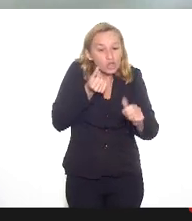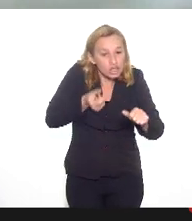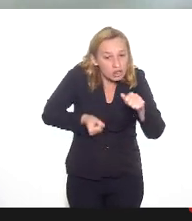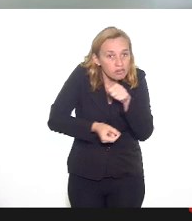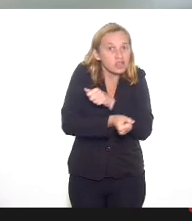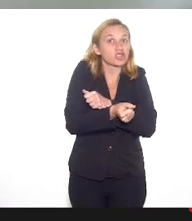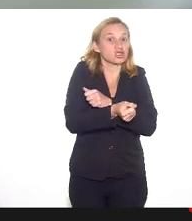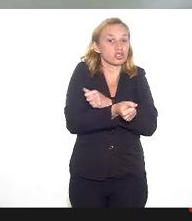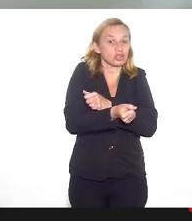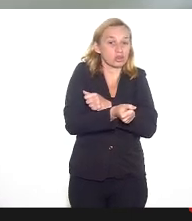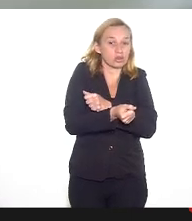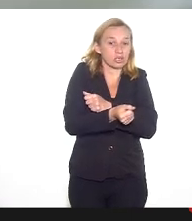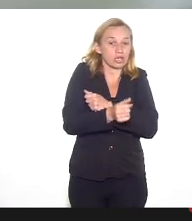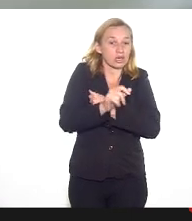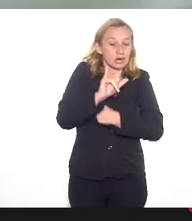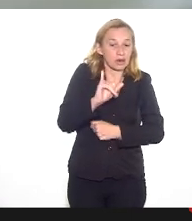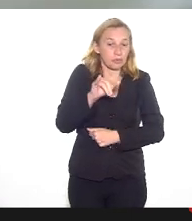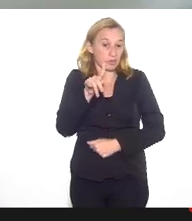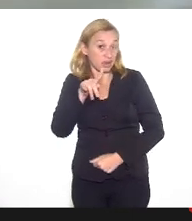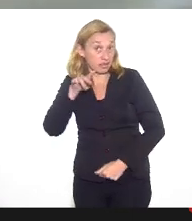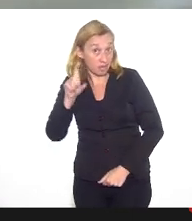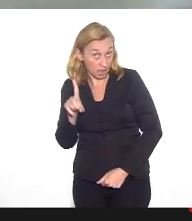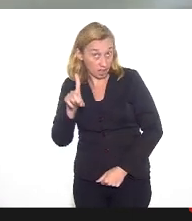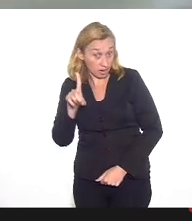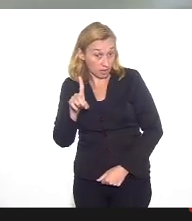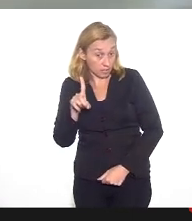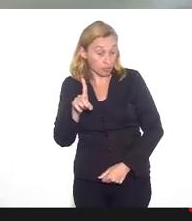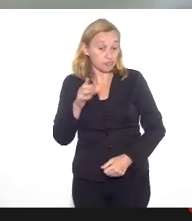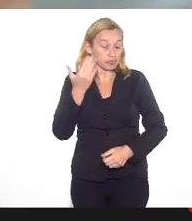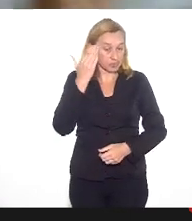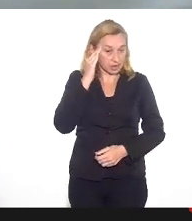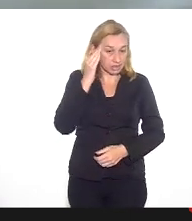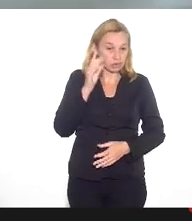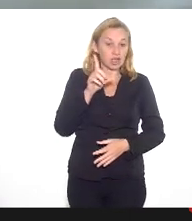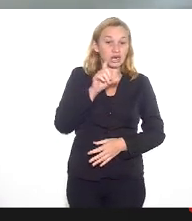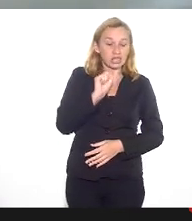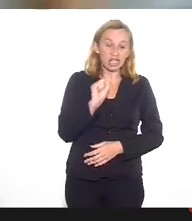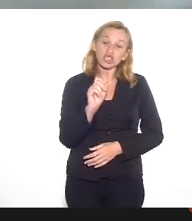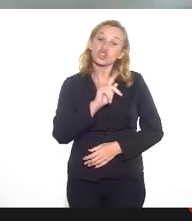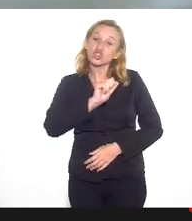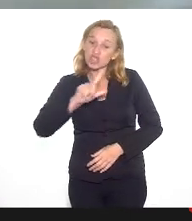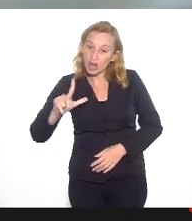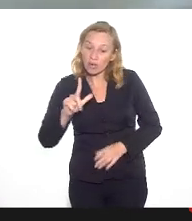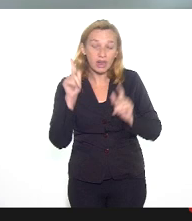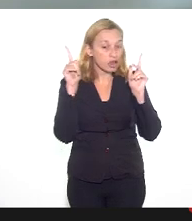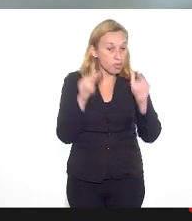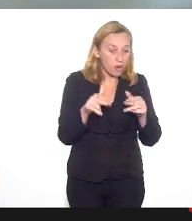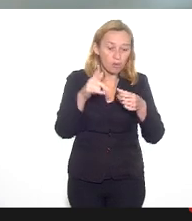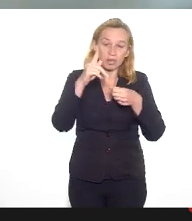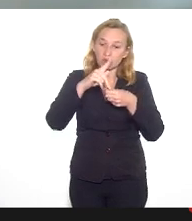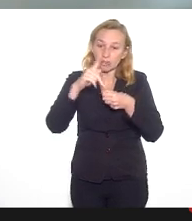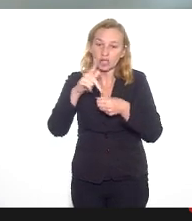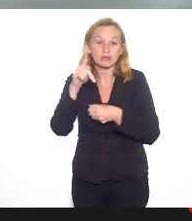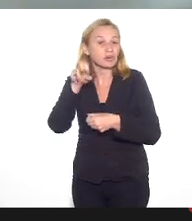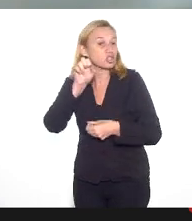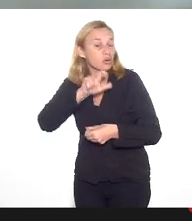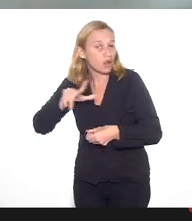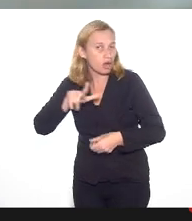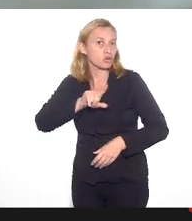investimentos em P&D. Esse raciocínio da Shell, mesmo raciocínio para a Petrobras, para a Petrodal, etc.,